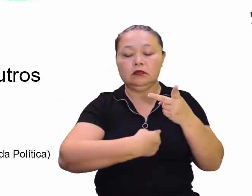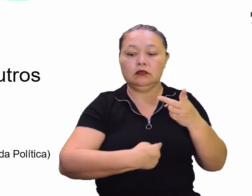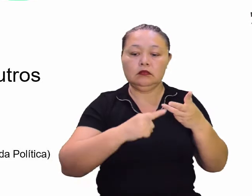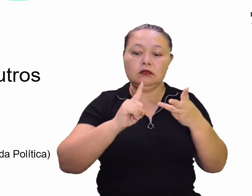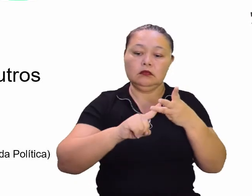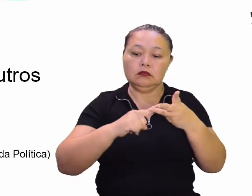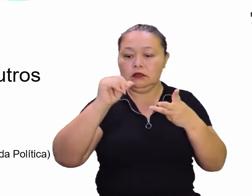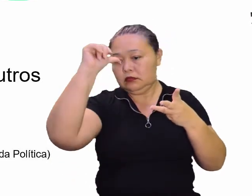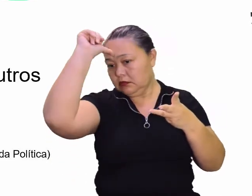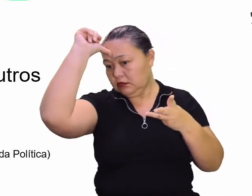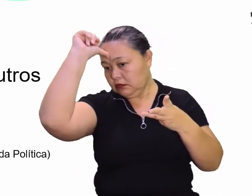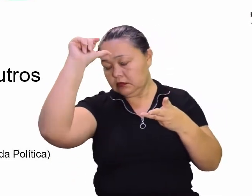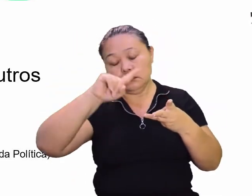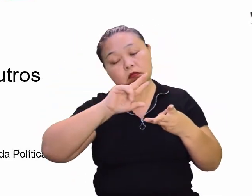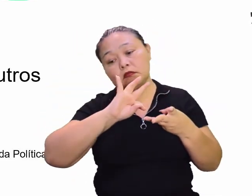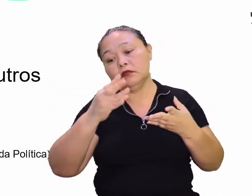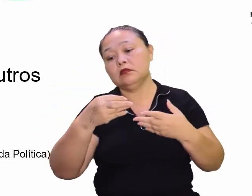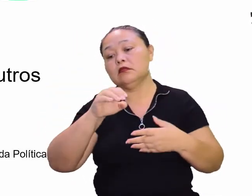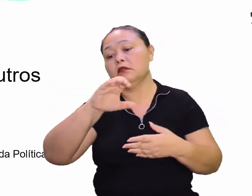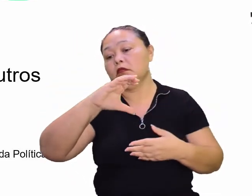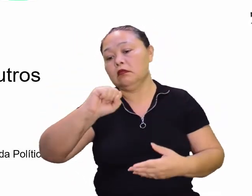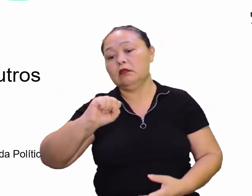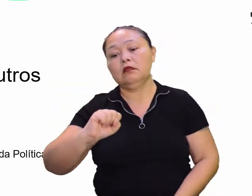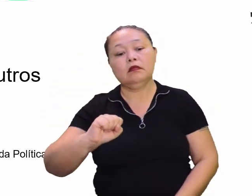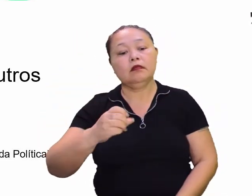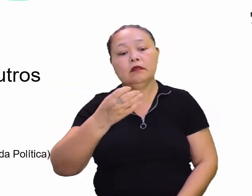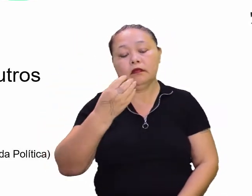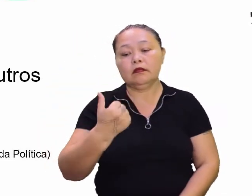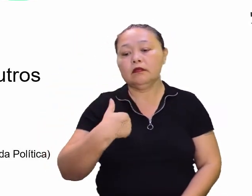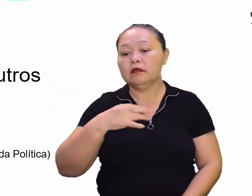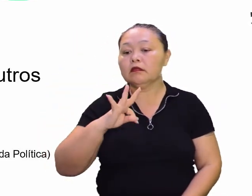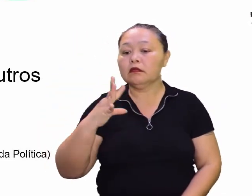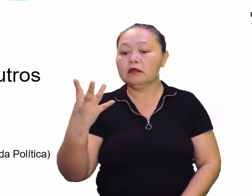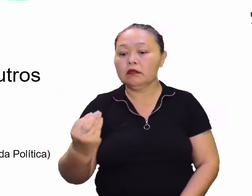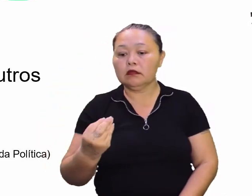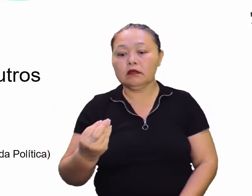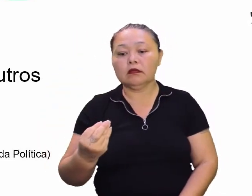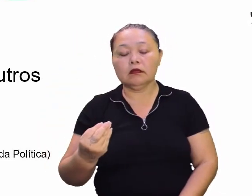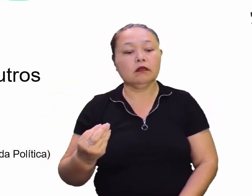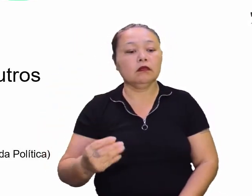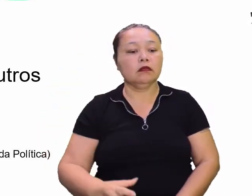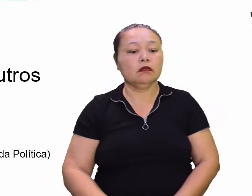China, na Índia, em todos os BRICS. Muito bem. Foi geral.